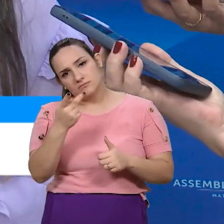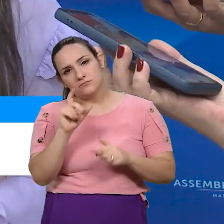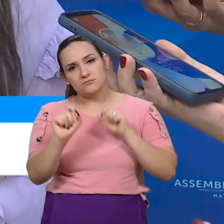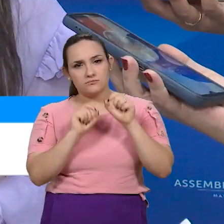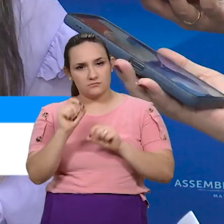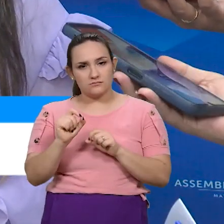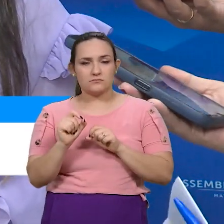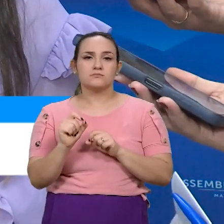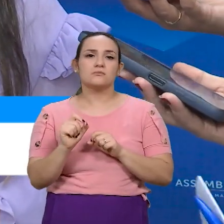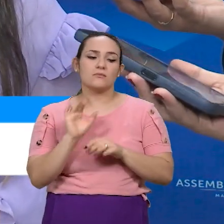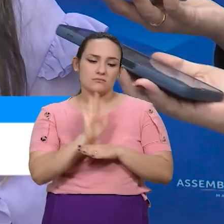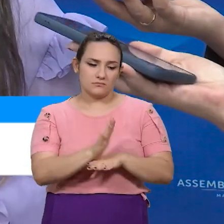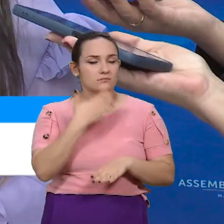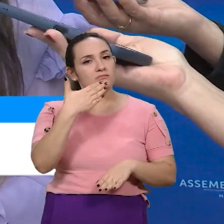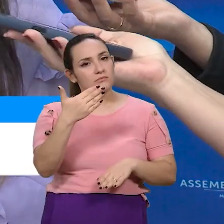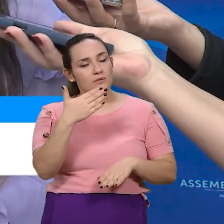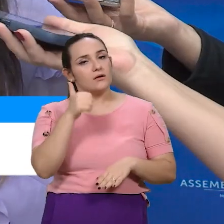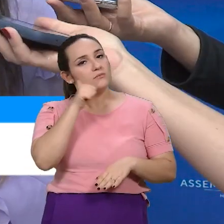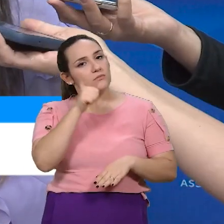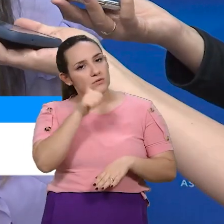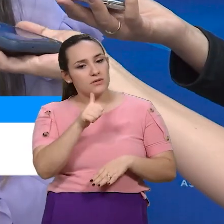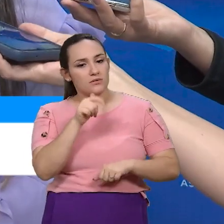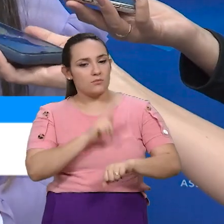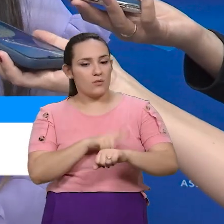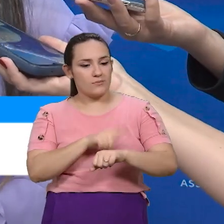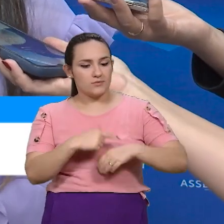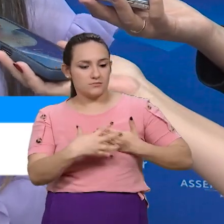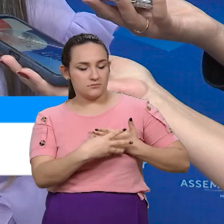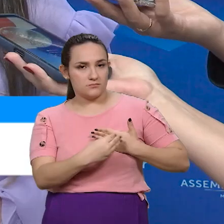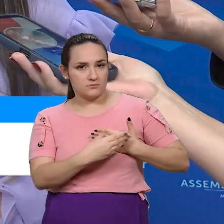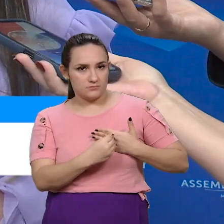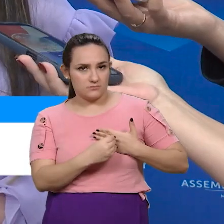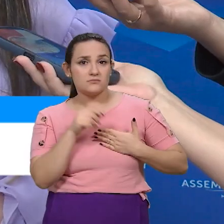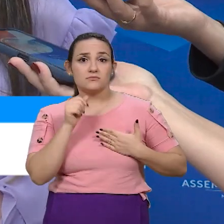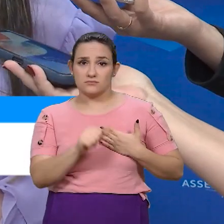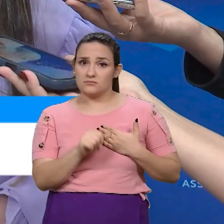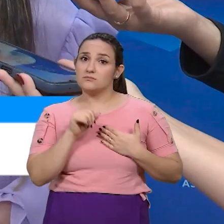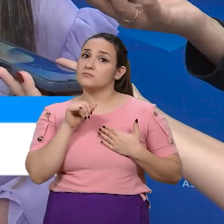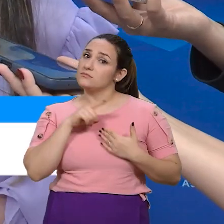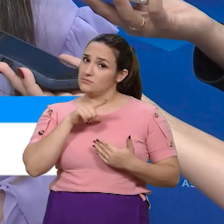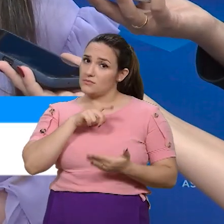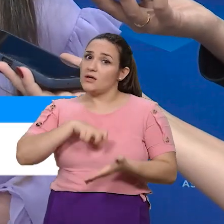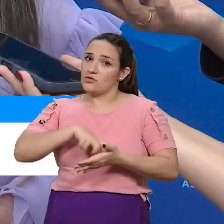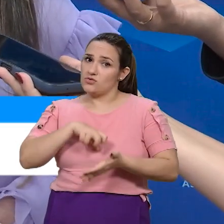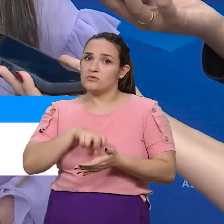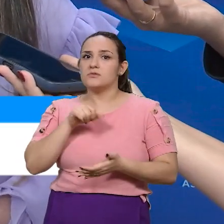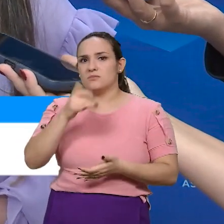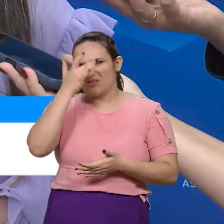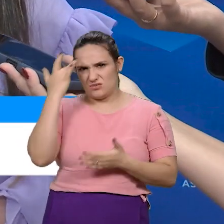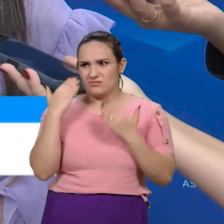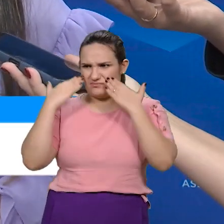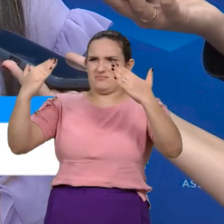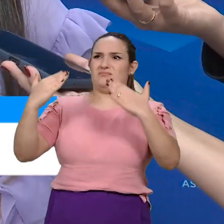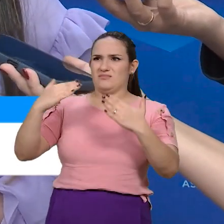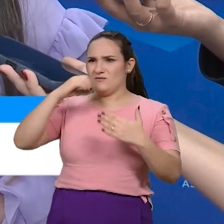que também beneficia mulheres que estão no período de aleitamento materno, com a punição de possíveis situações de constrangimento e